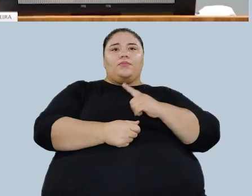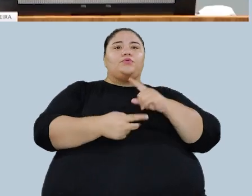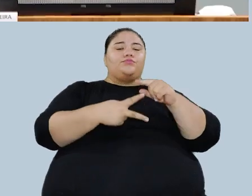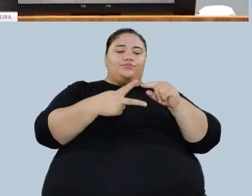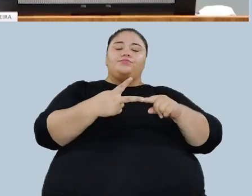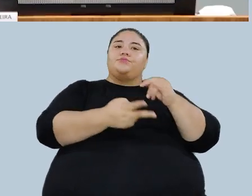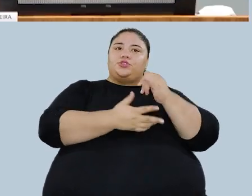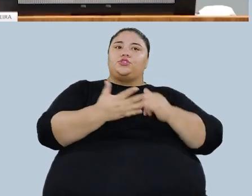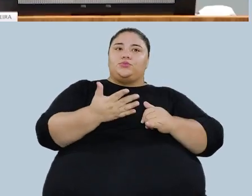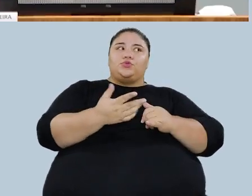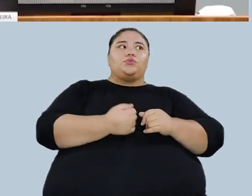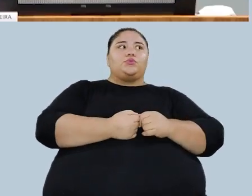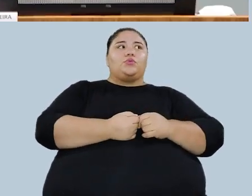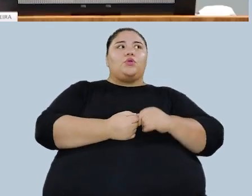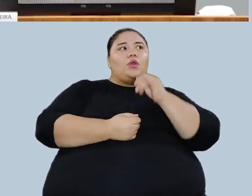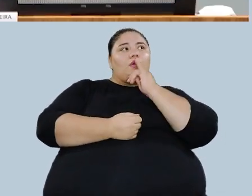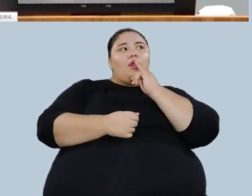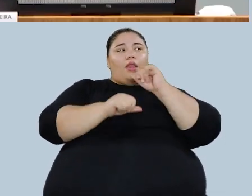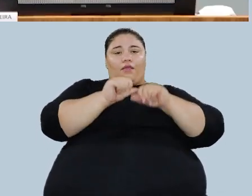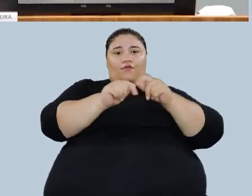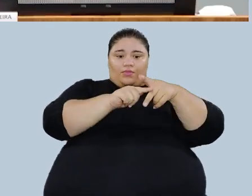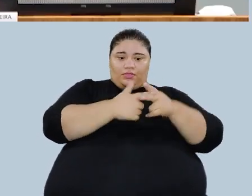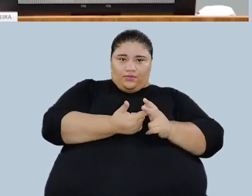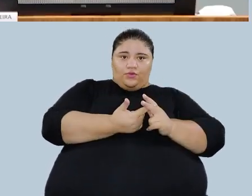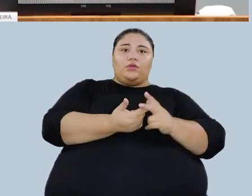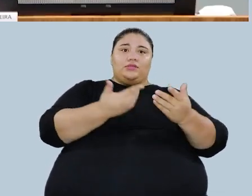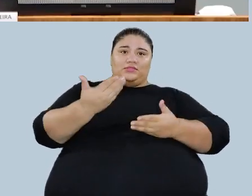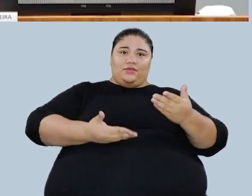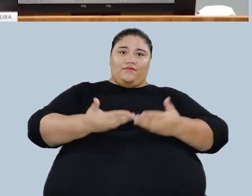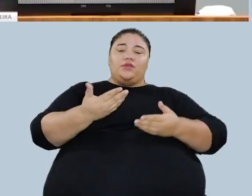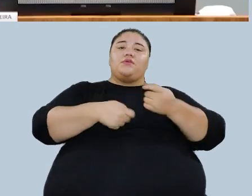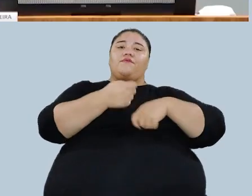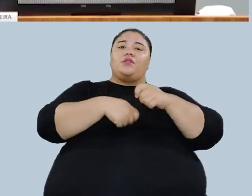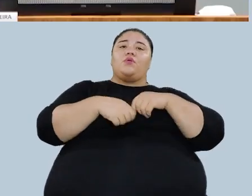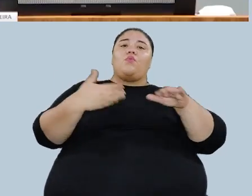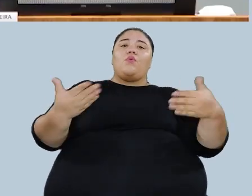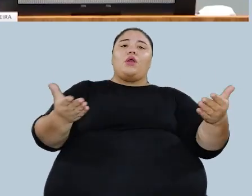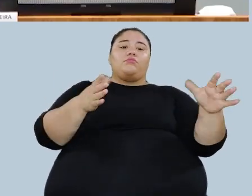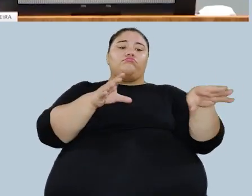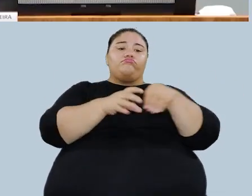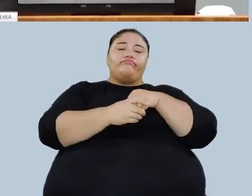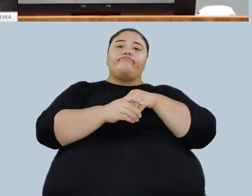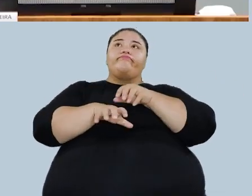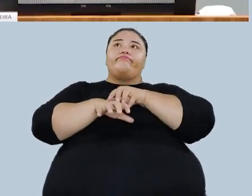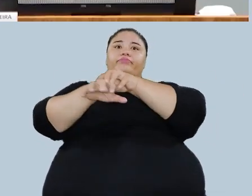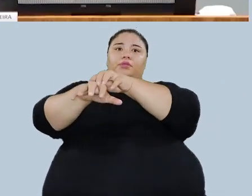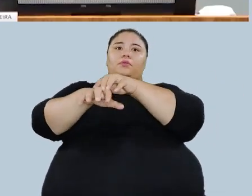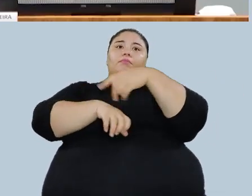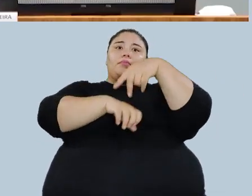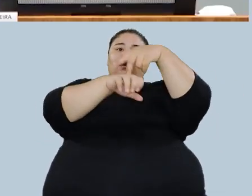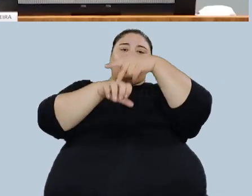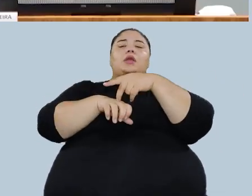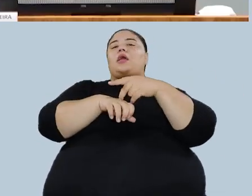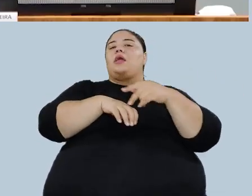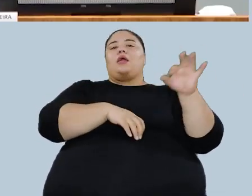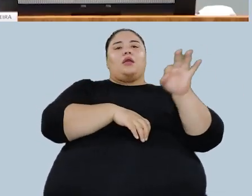PIS e COFINS e etc. Com a reforma tributária, os serviços financeiros, quando importados, ficarão sujeitos às mesmas